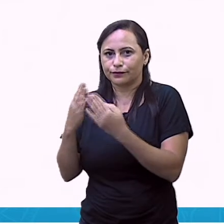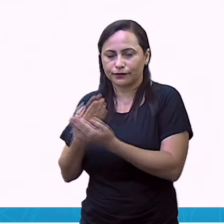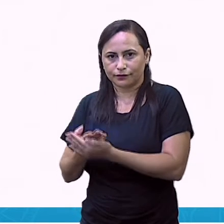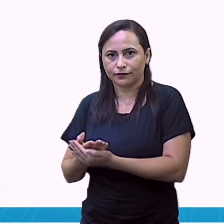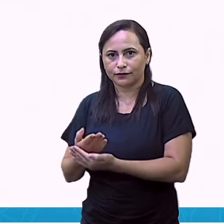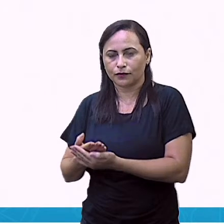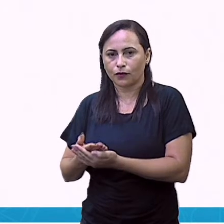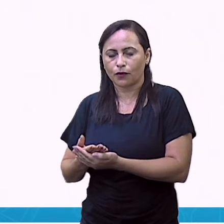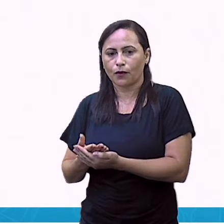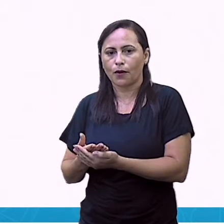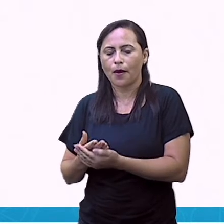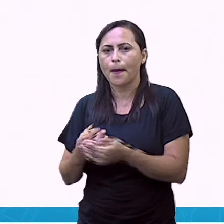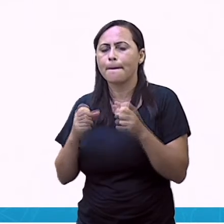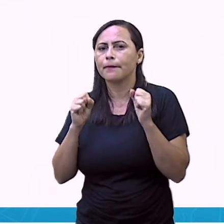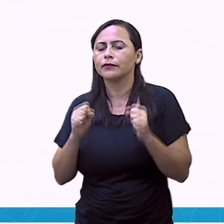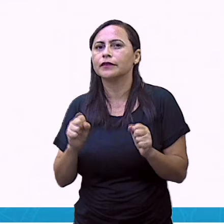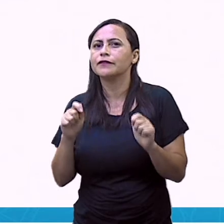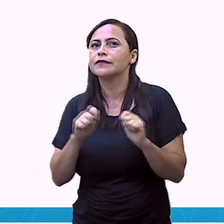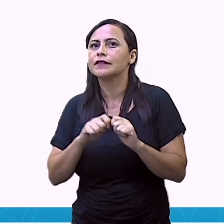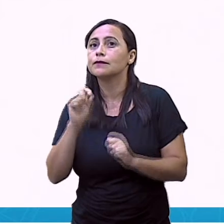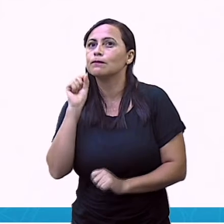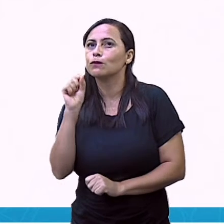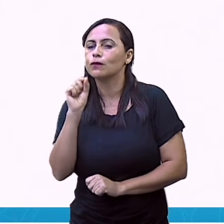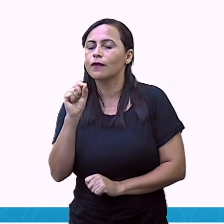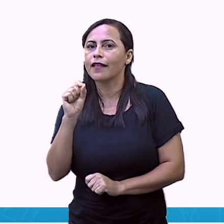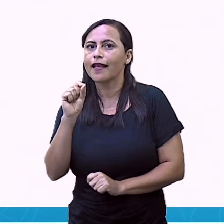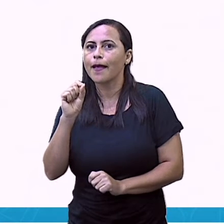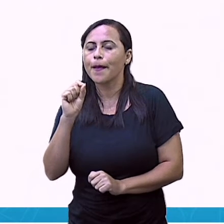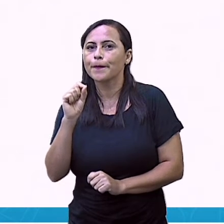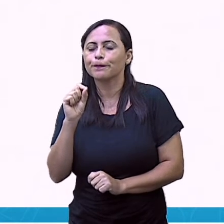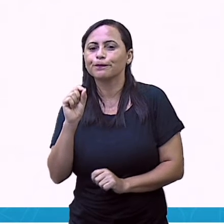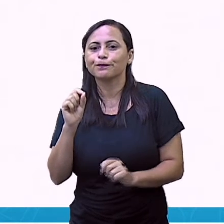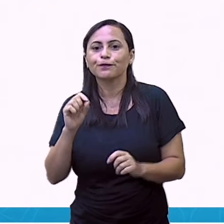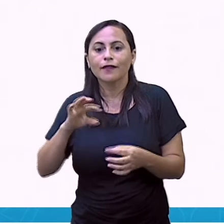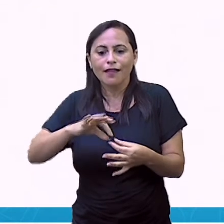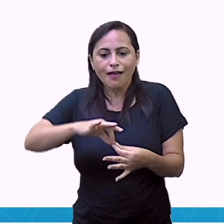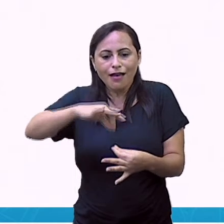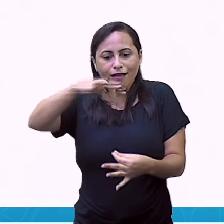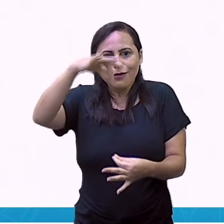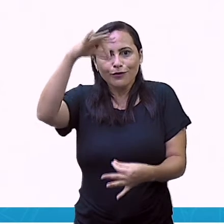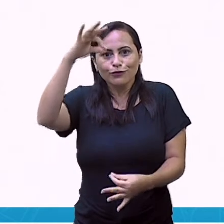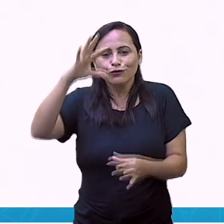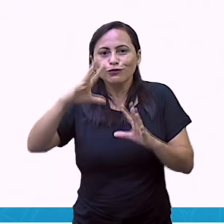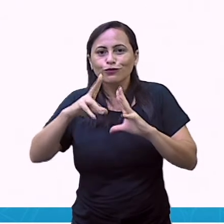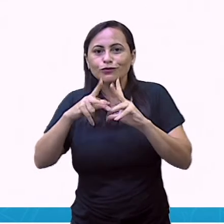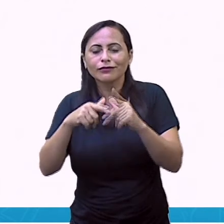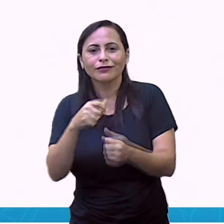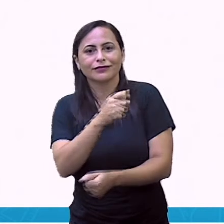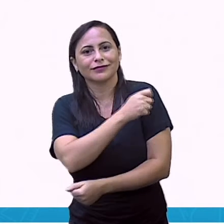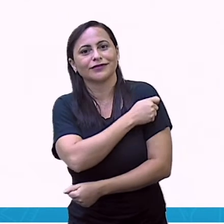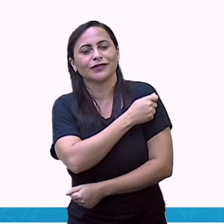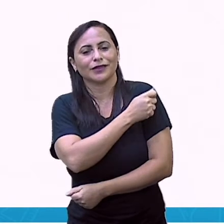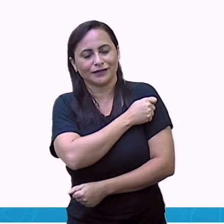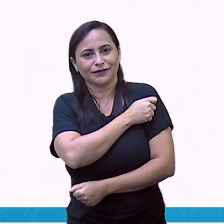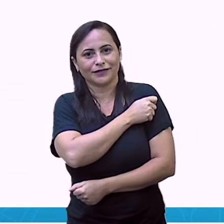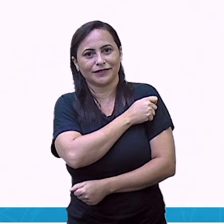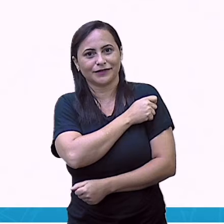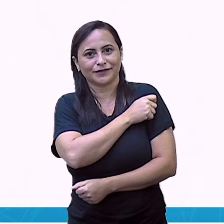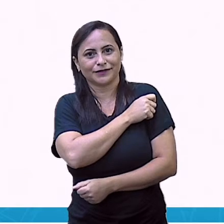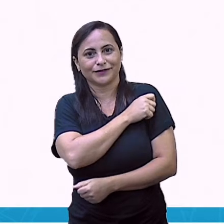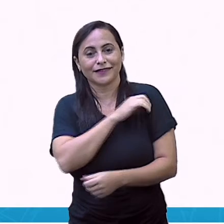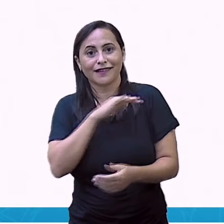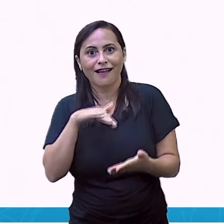agora, nós poderíamos medir todos os participantes da aula, todos os estudantes, incluindo